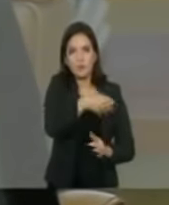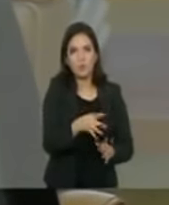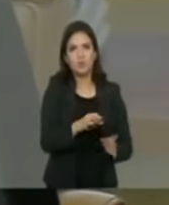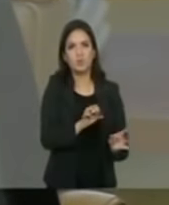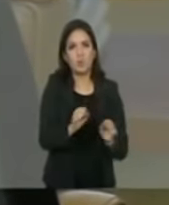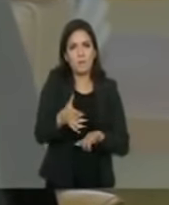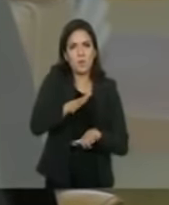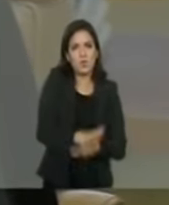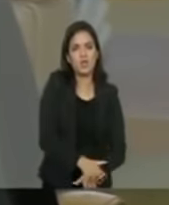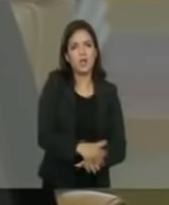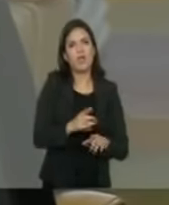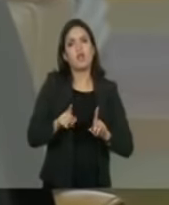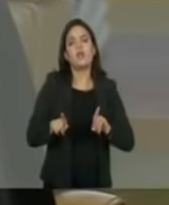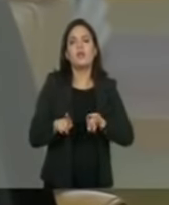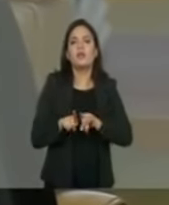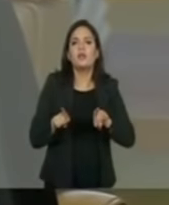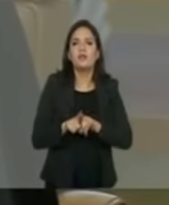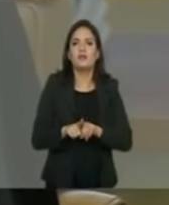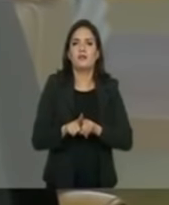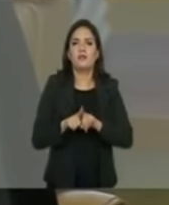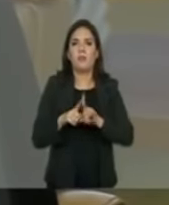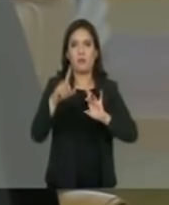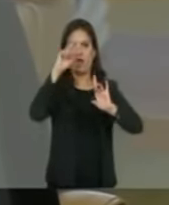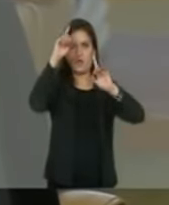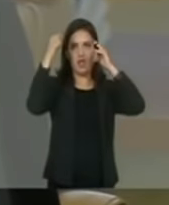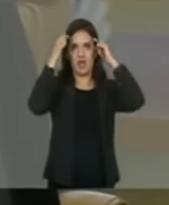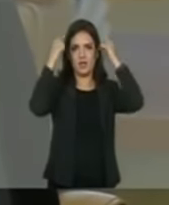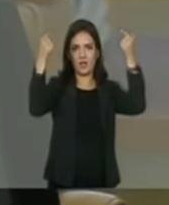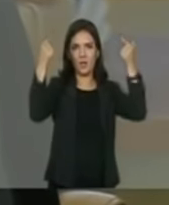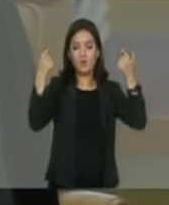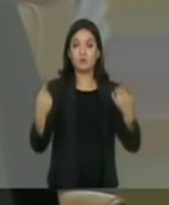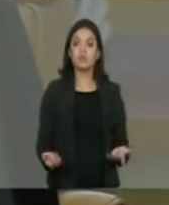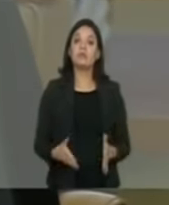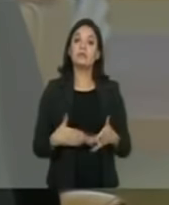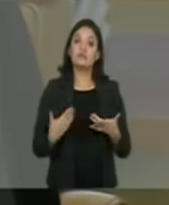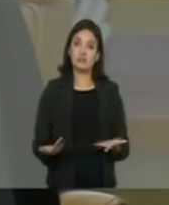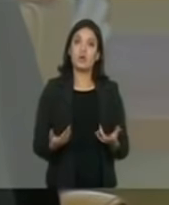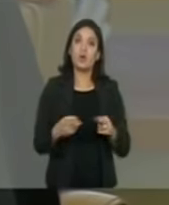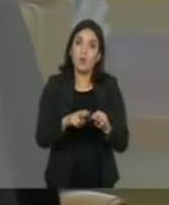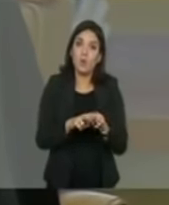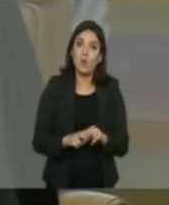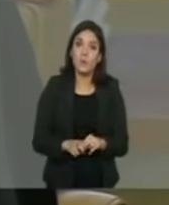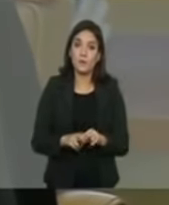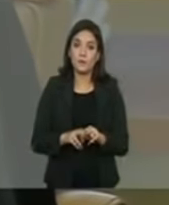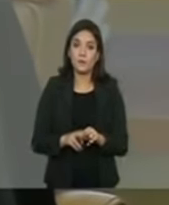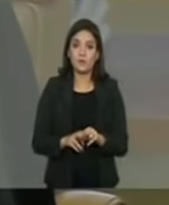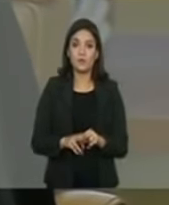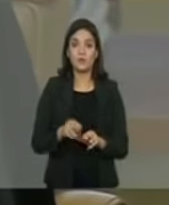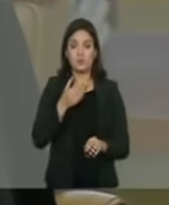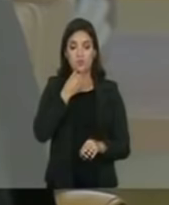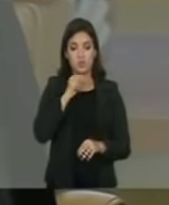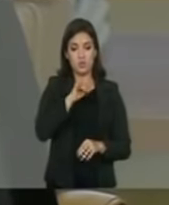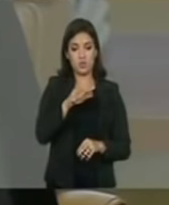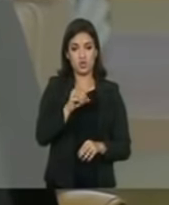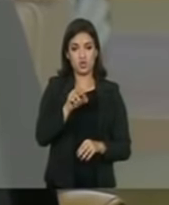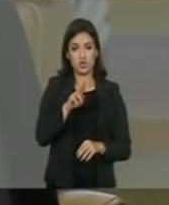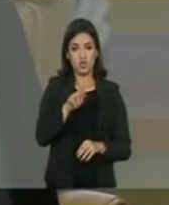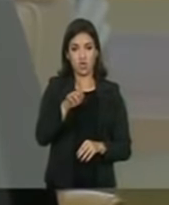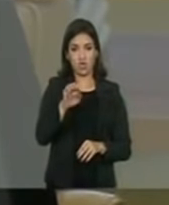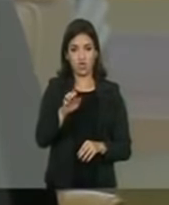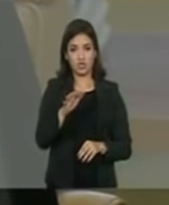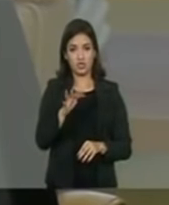perversão e ideológica daí a advertência feita por jorge de figueiredo dias